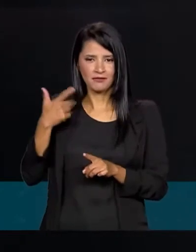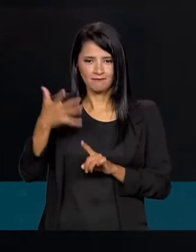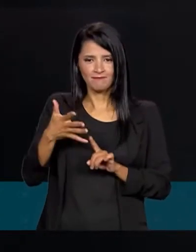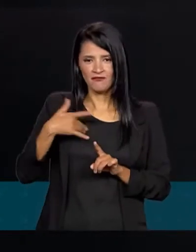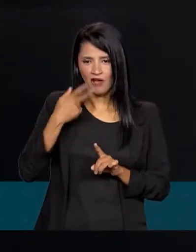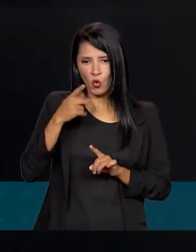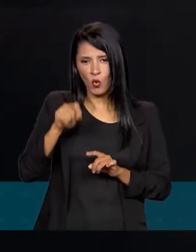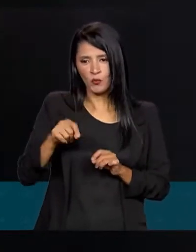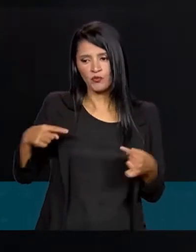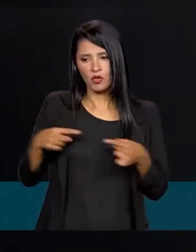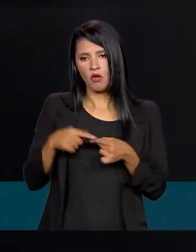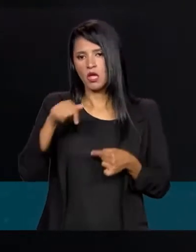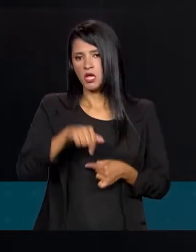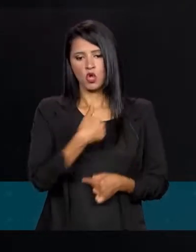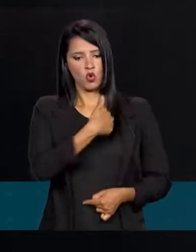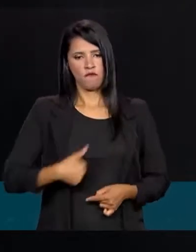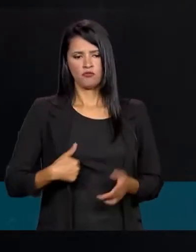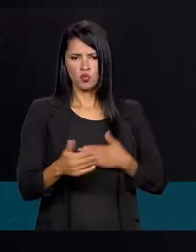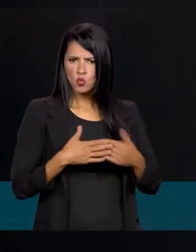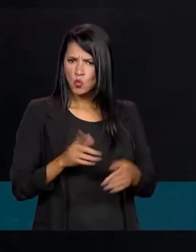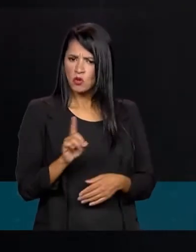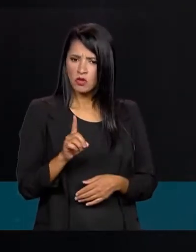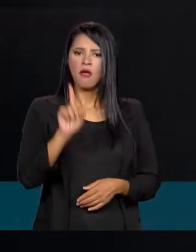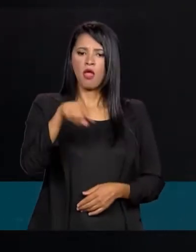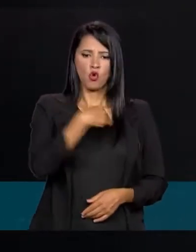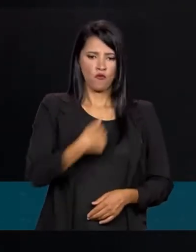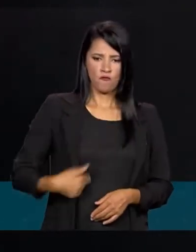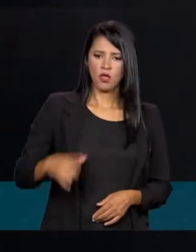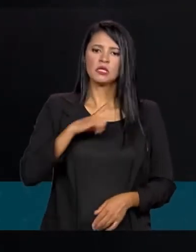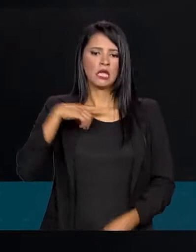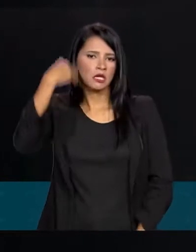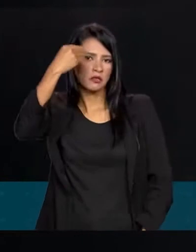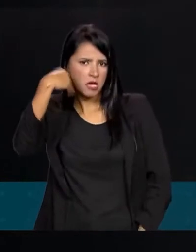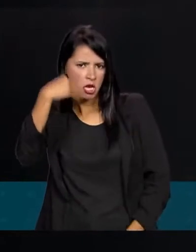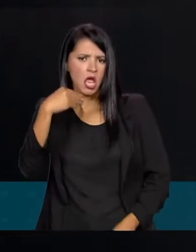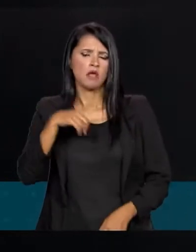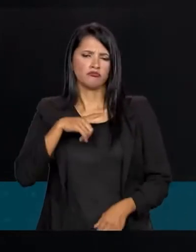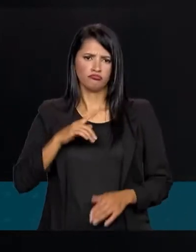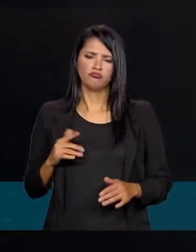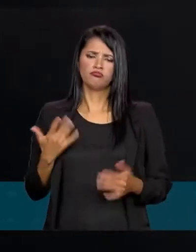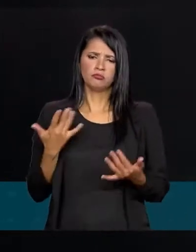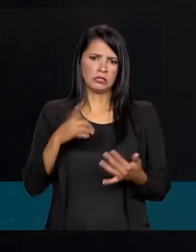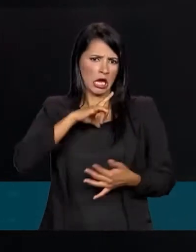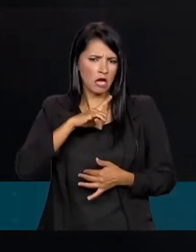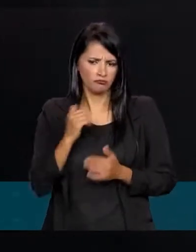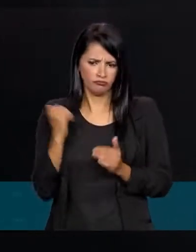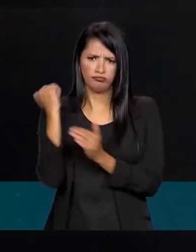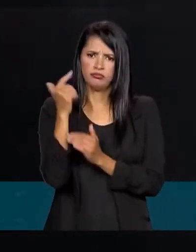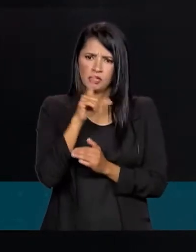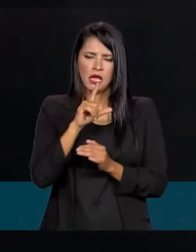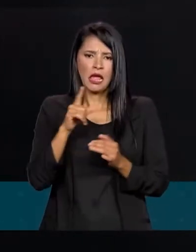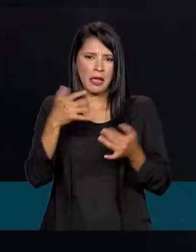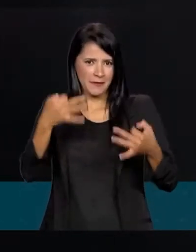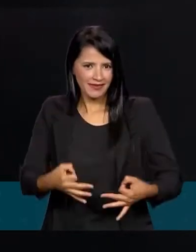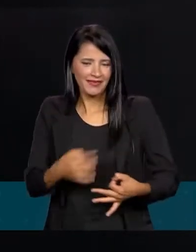é este não é um governo qualquer é um governo que tem experiência e que tem credibilidade Mas pela primeira vez tá tendo que